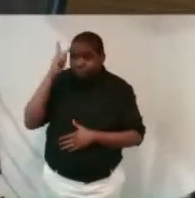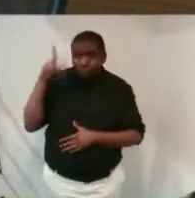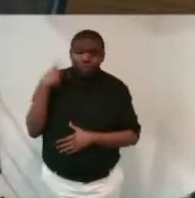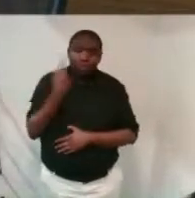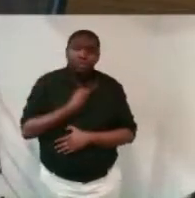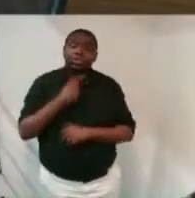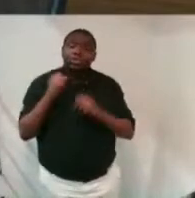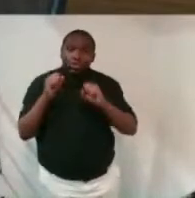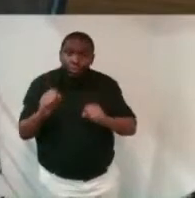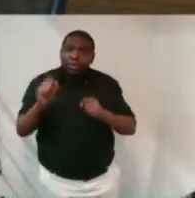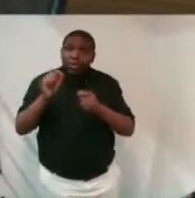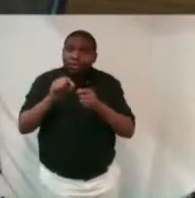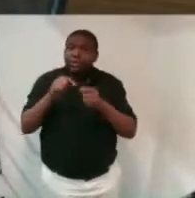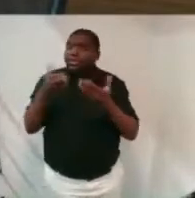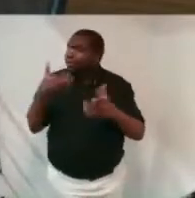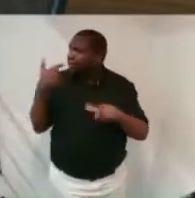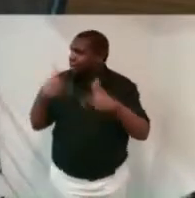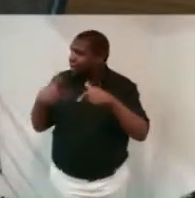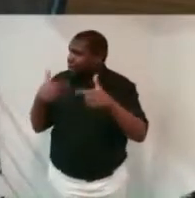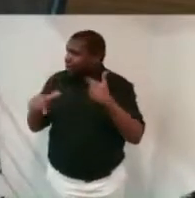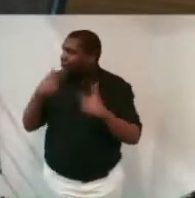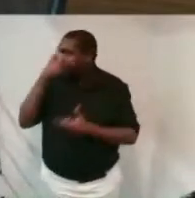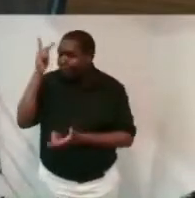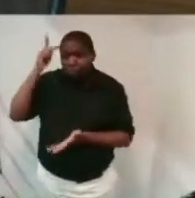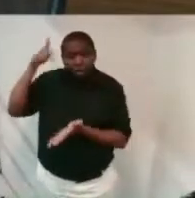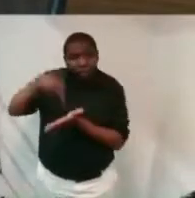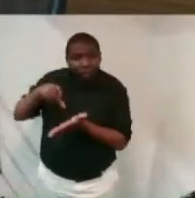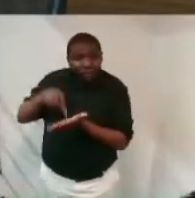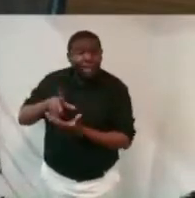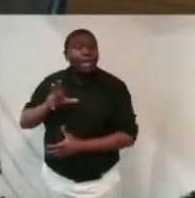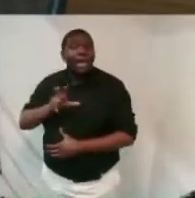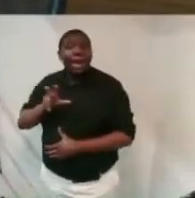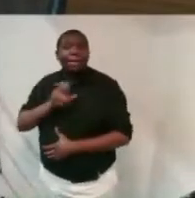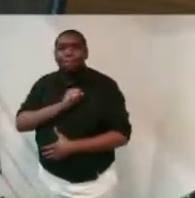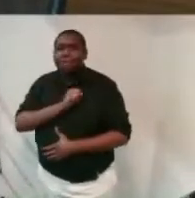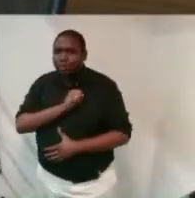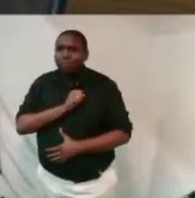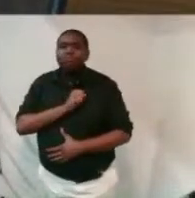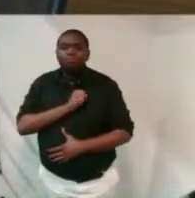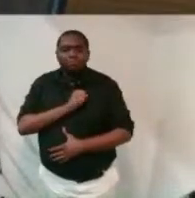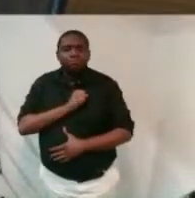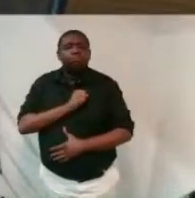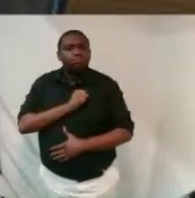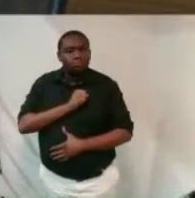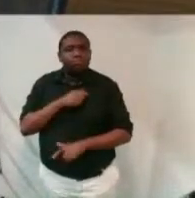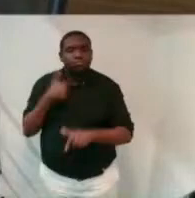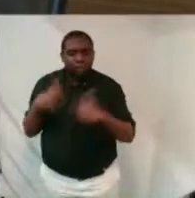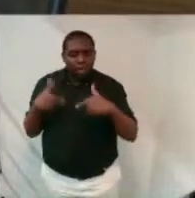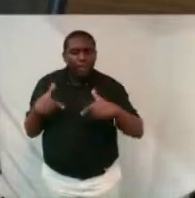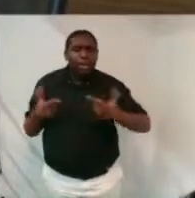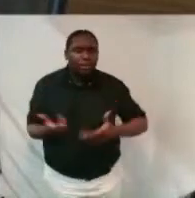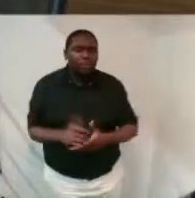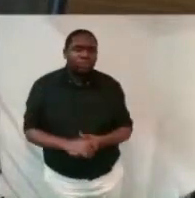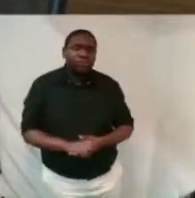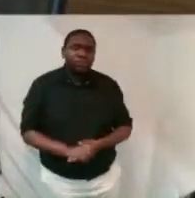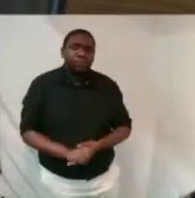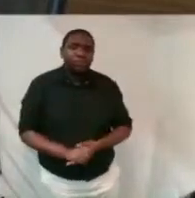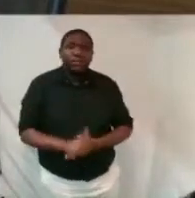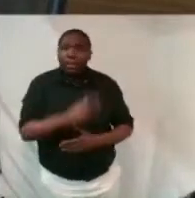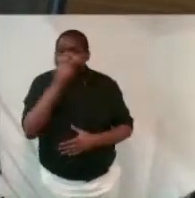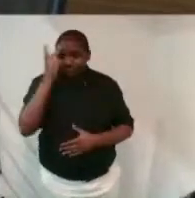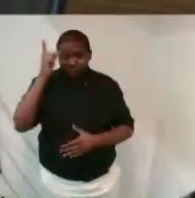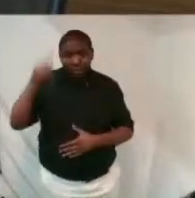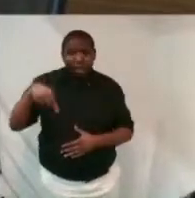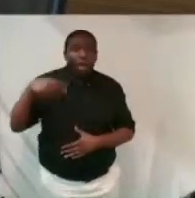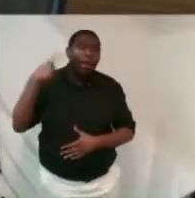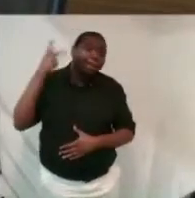fazer esse trabalho, são pessoas verdadeiramente apaixonadas, e eu costumo dizer que quem é promotor